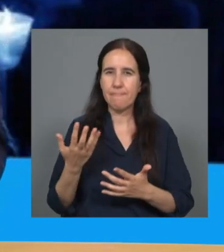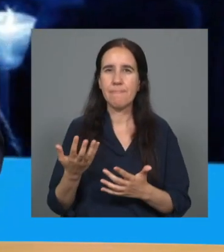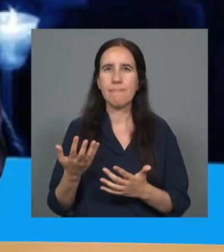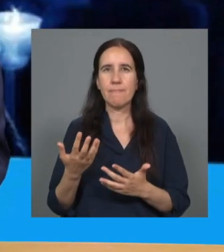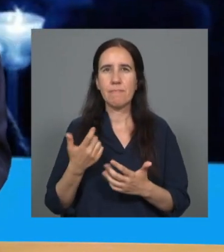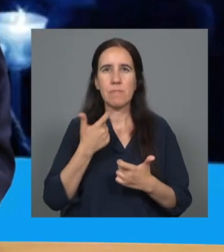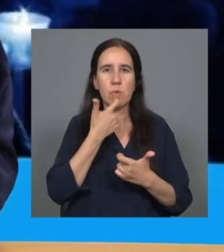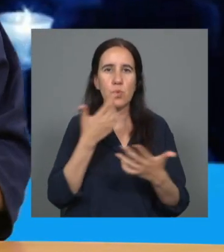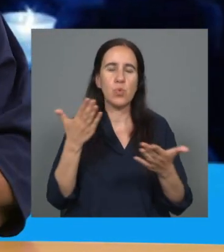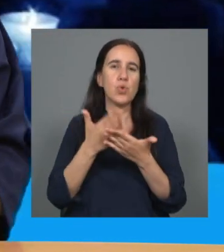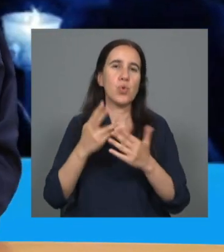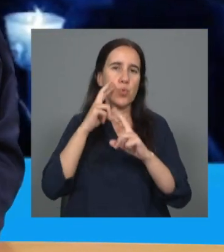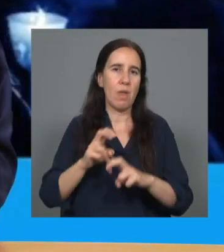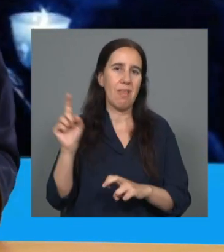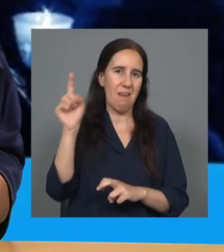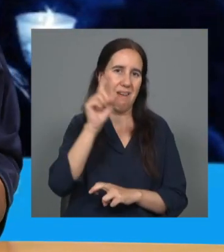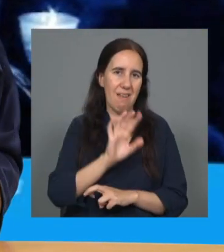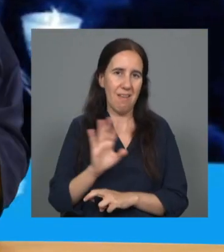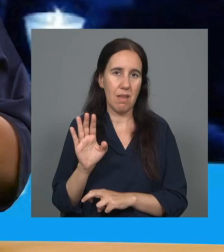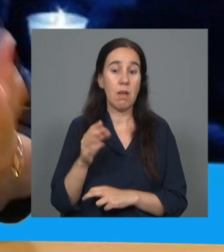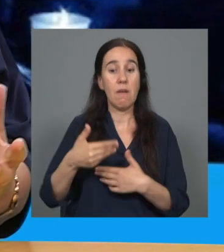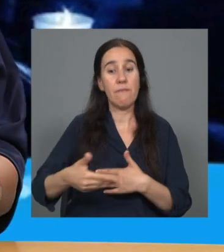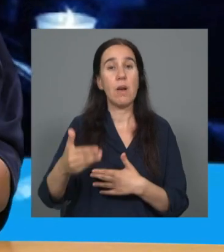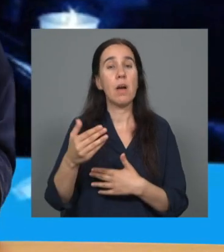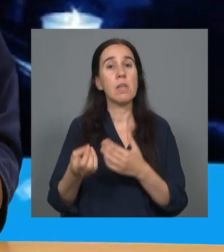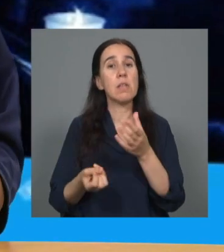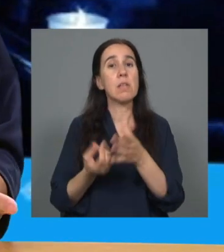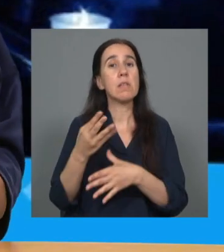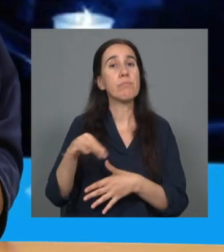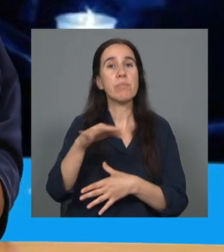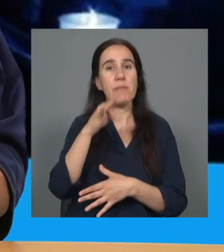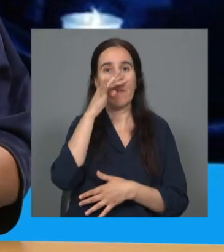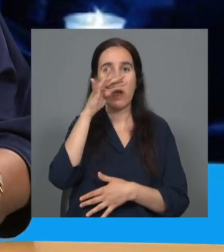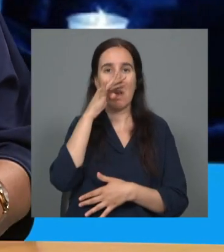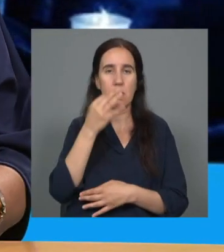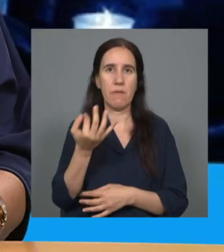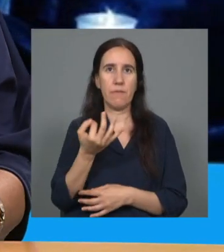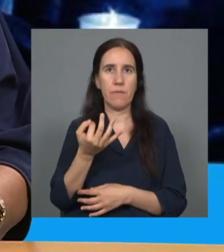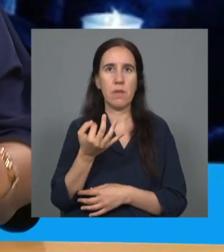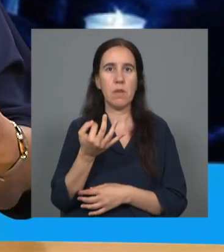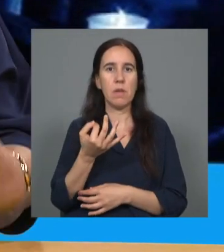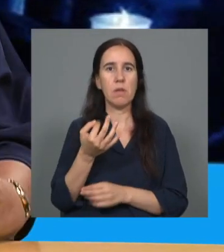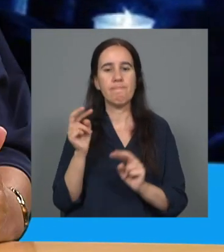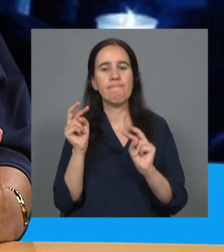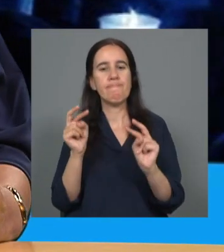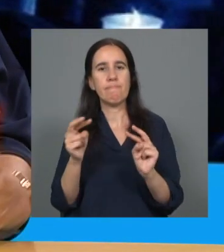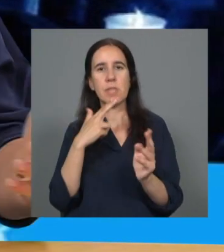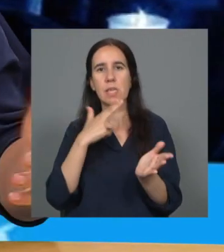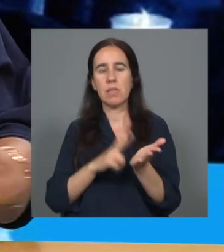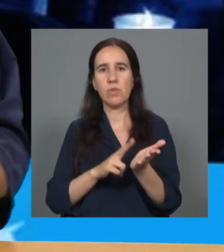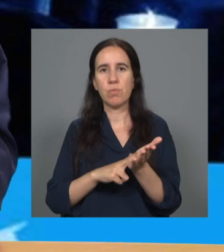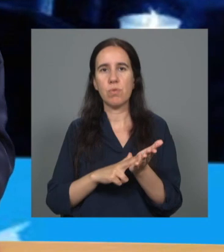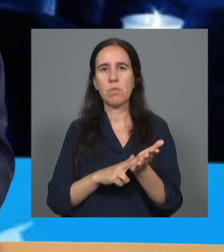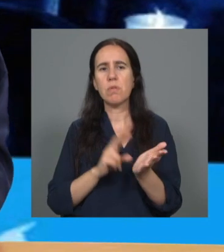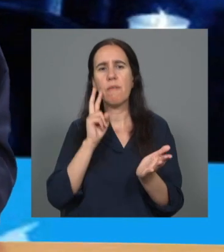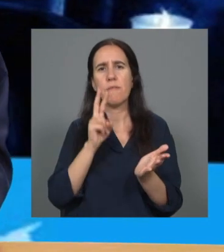isso está estudado e aquilo que vamos fazer em Viana do Castelo, de facto, é olhar para isto com realismo e ver